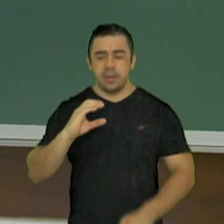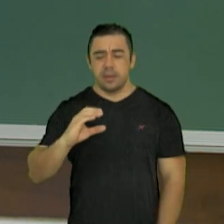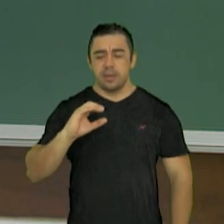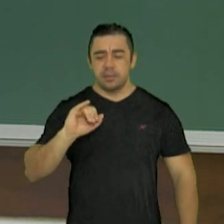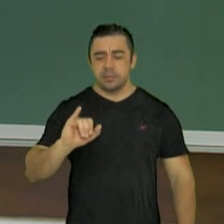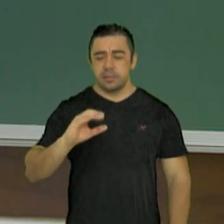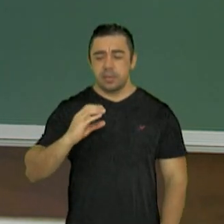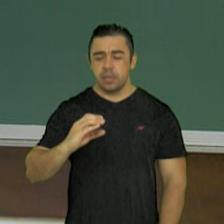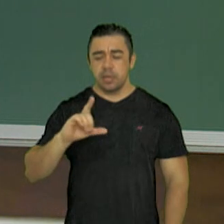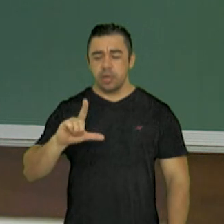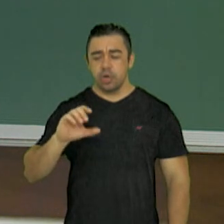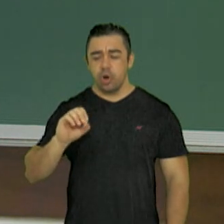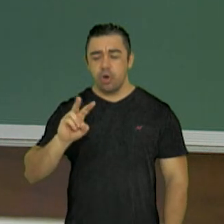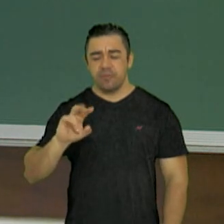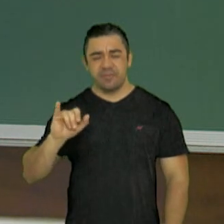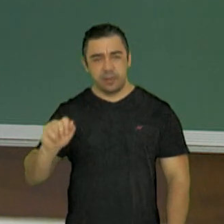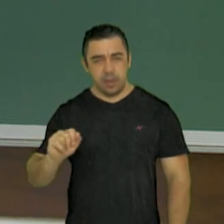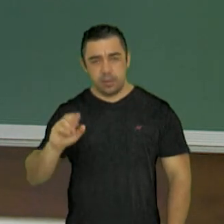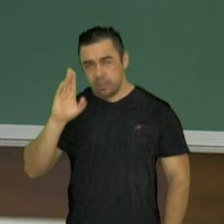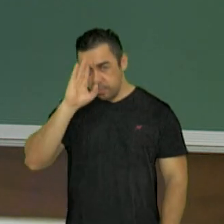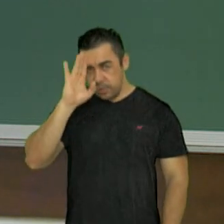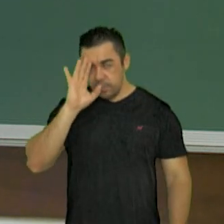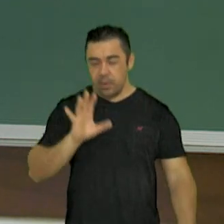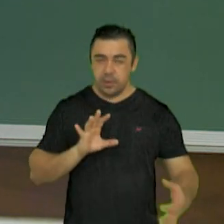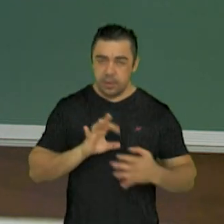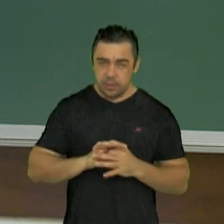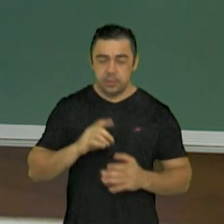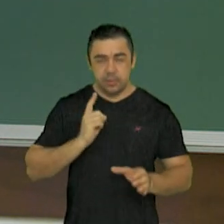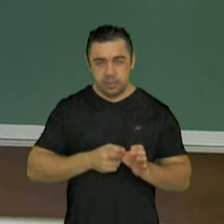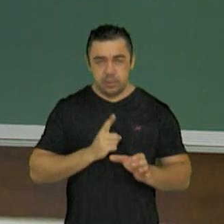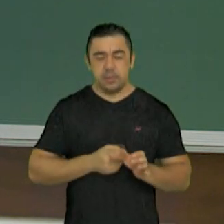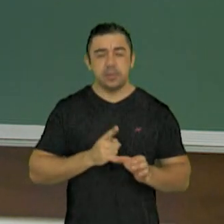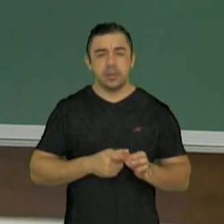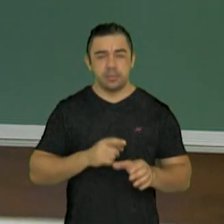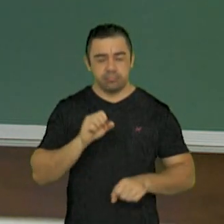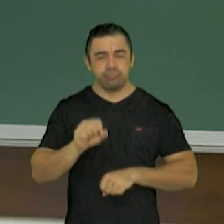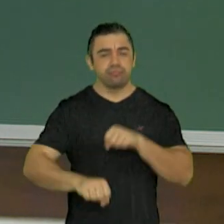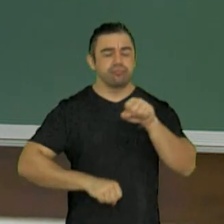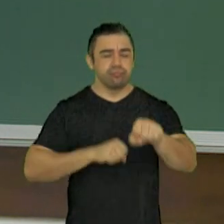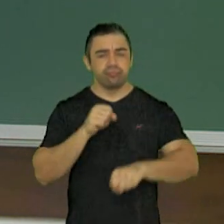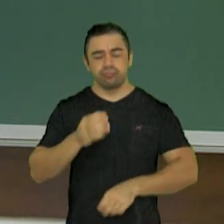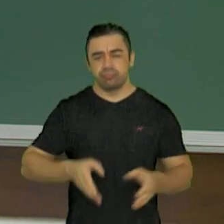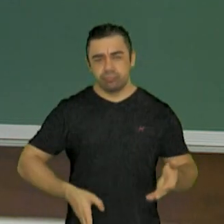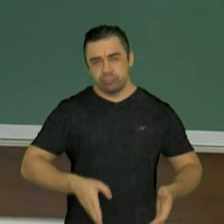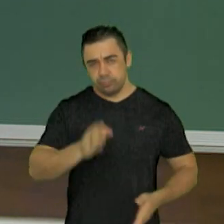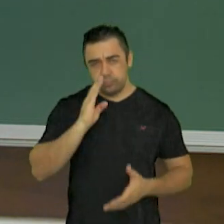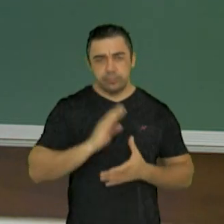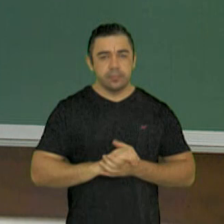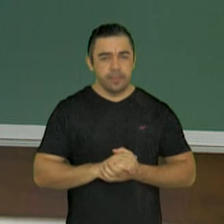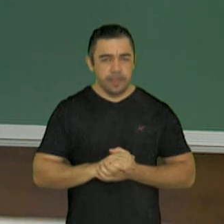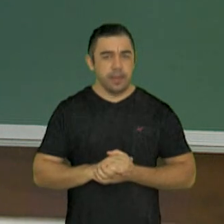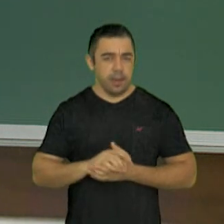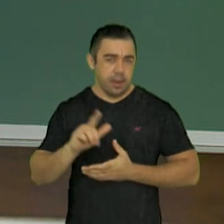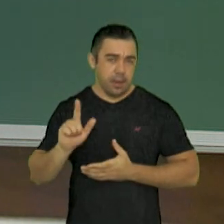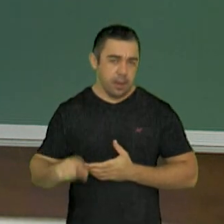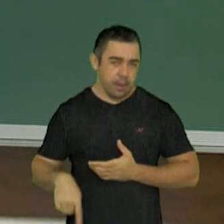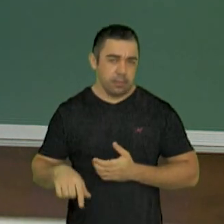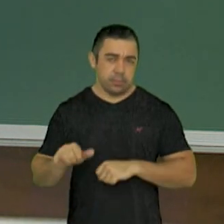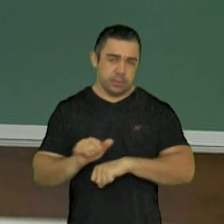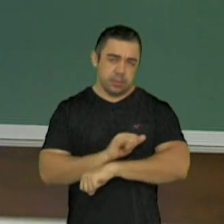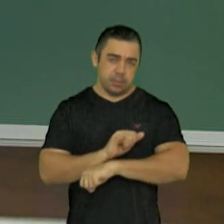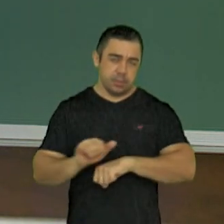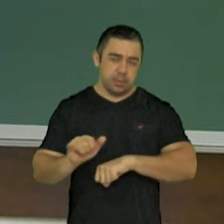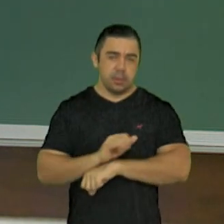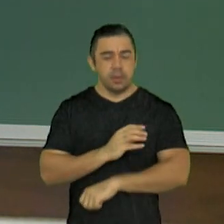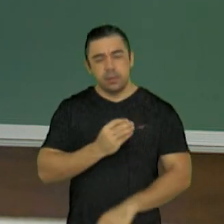gente tem as principais vias de ligação da cidade, aí normalmente tem as ciclovias, e é uma alternativa de